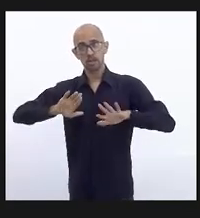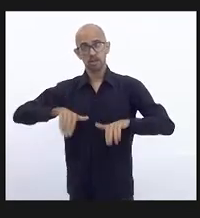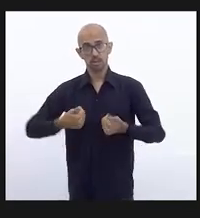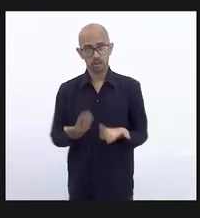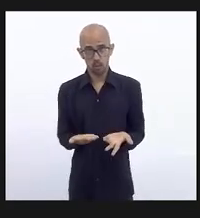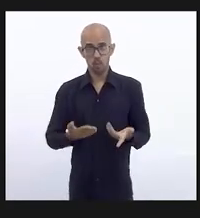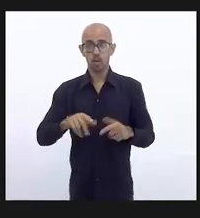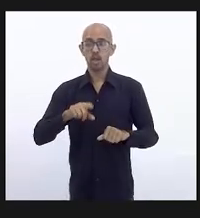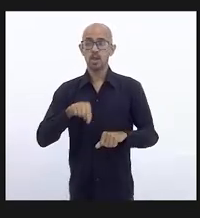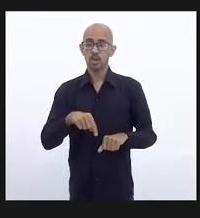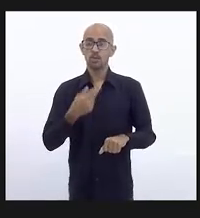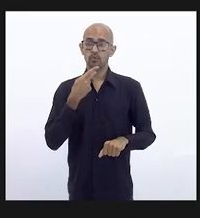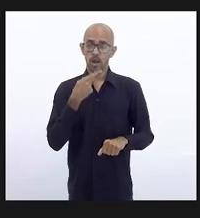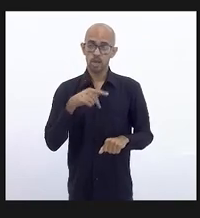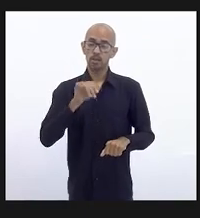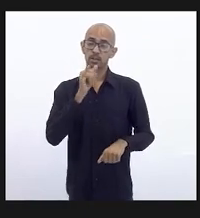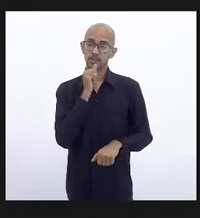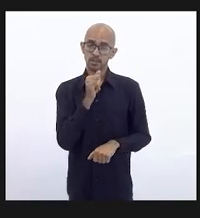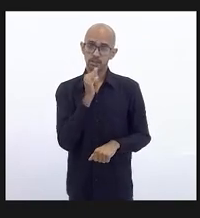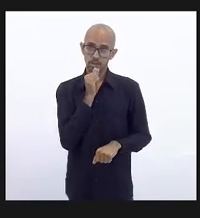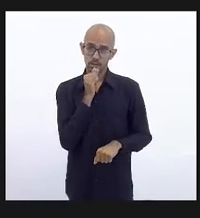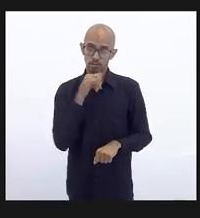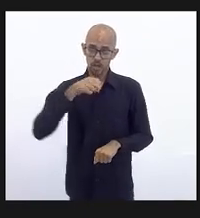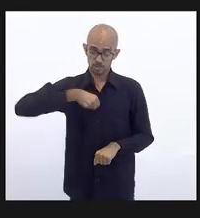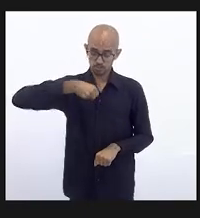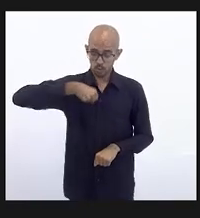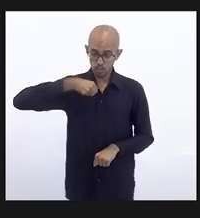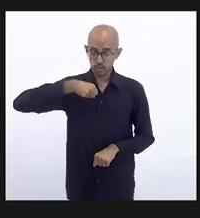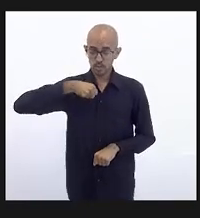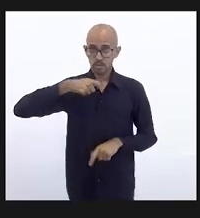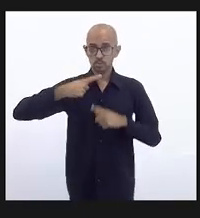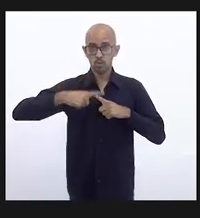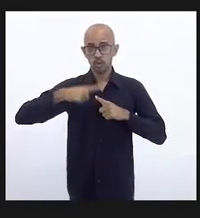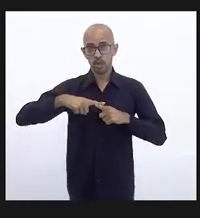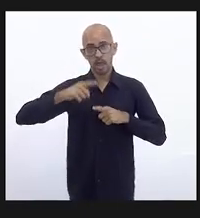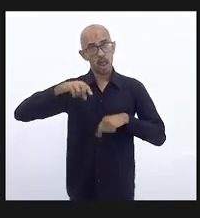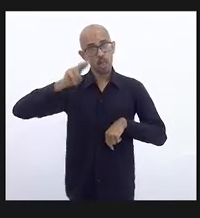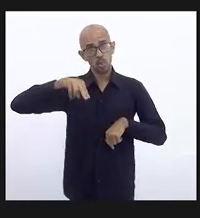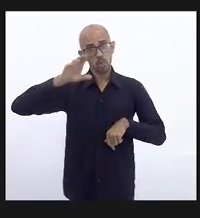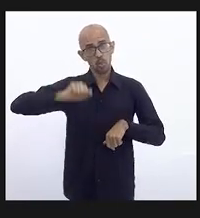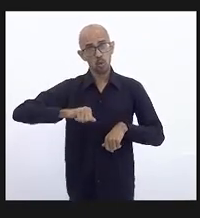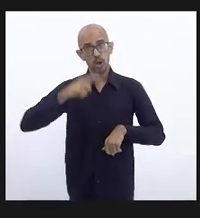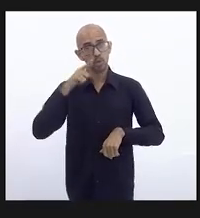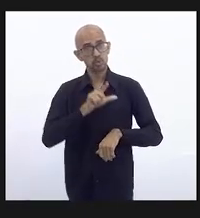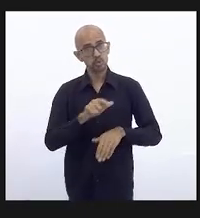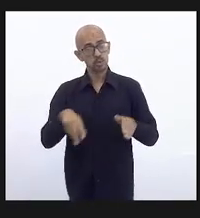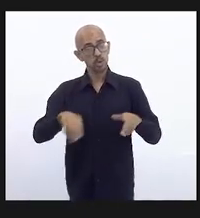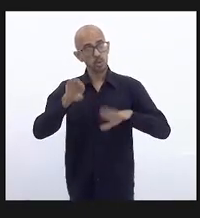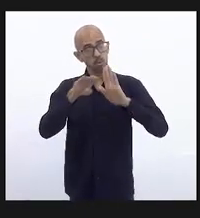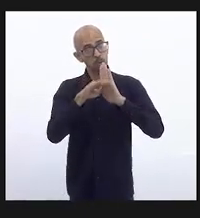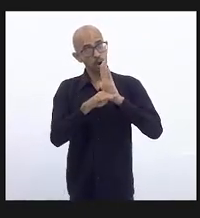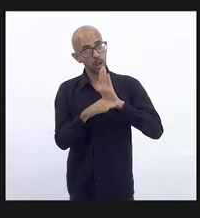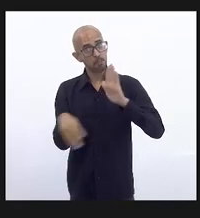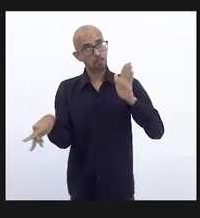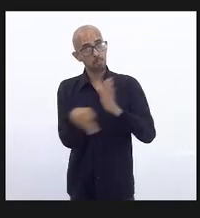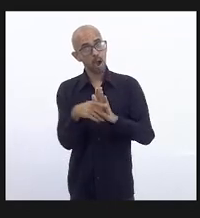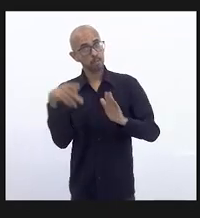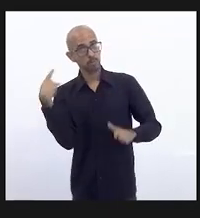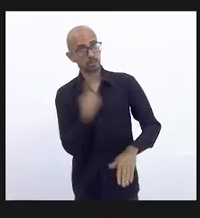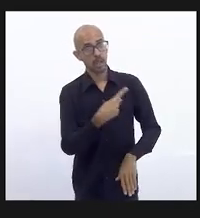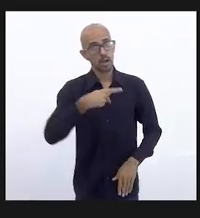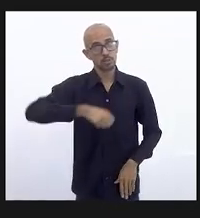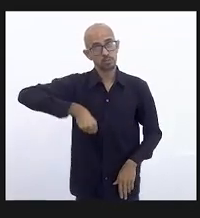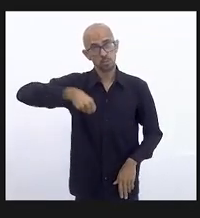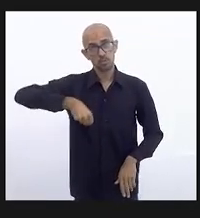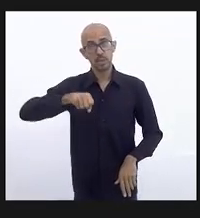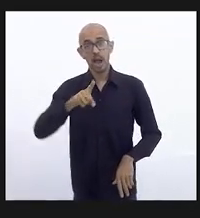dou esse exemplo das bolsas para falar. A UESO nunca conseguiu ter um programa próprio de bolsas. É a única instituição